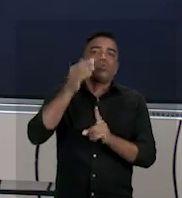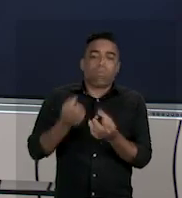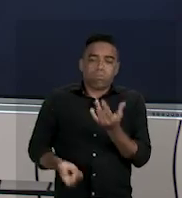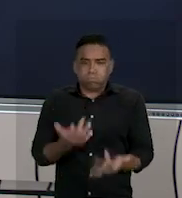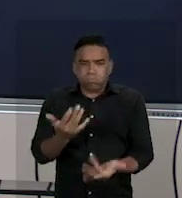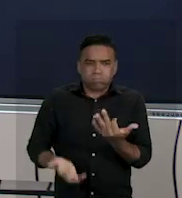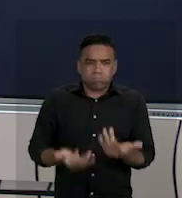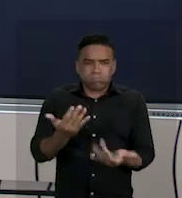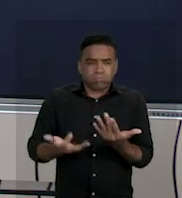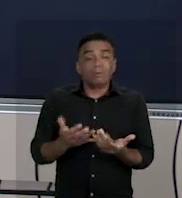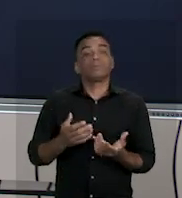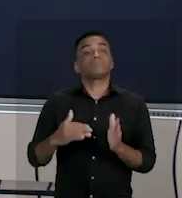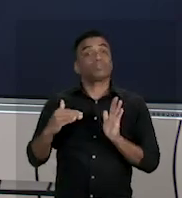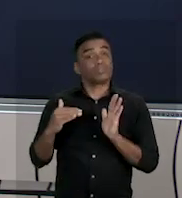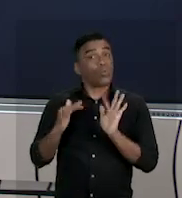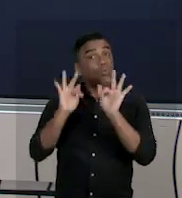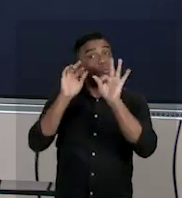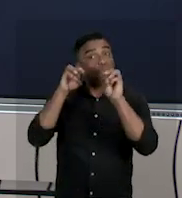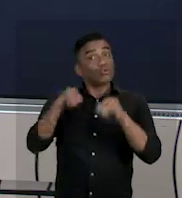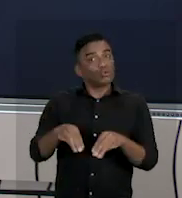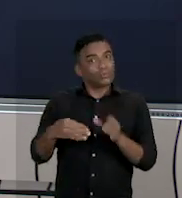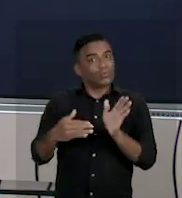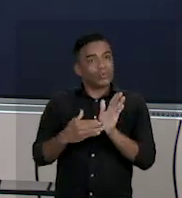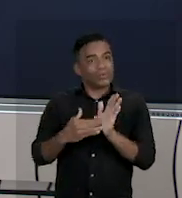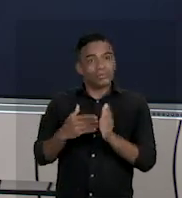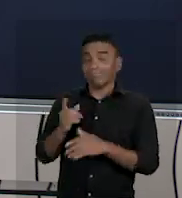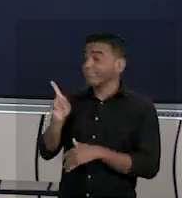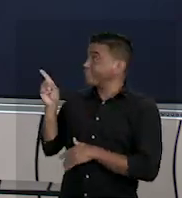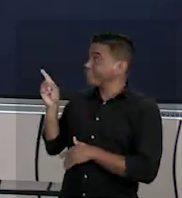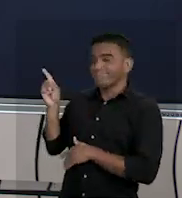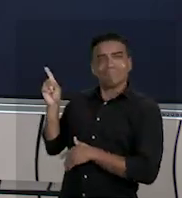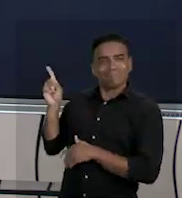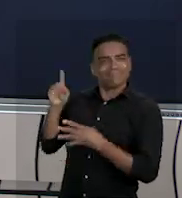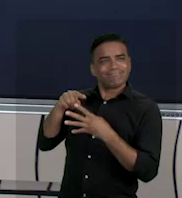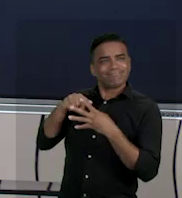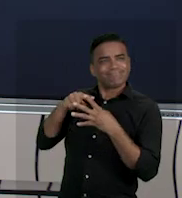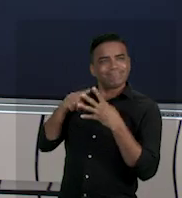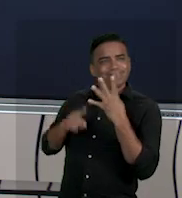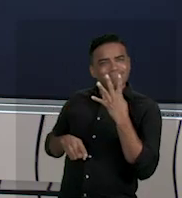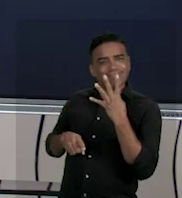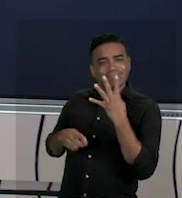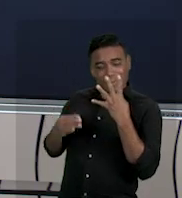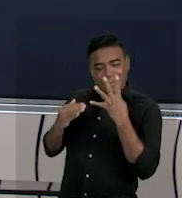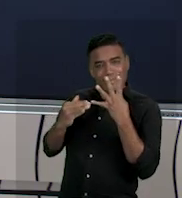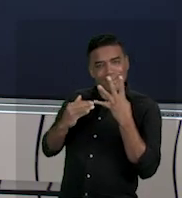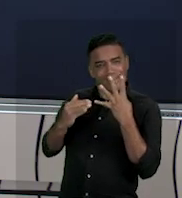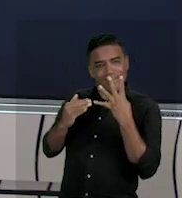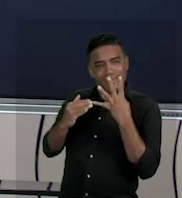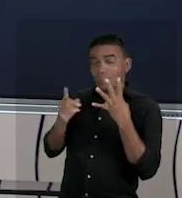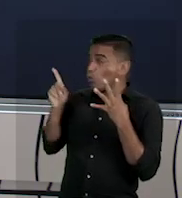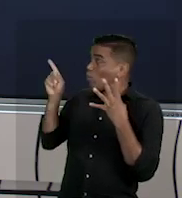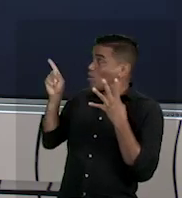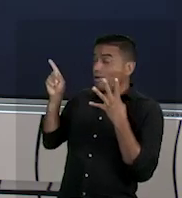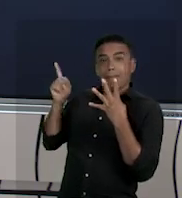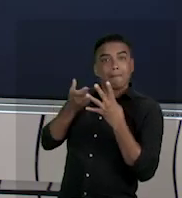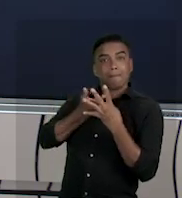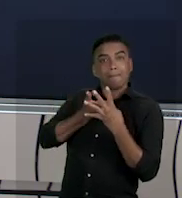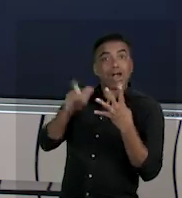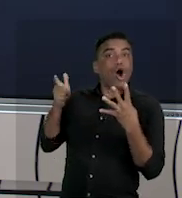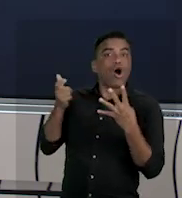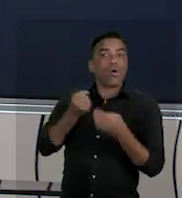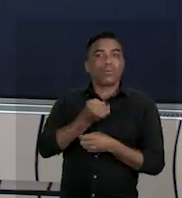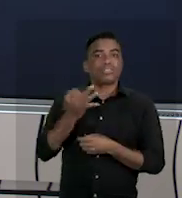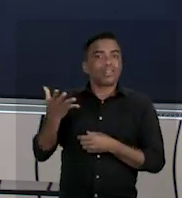ebulição. E, por último, eu tenho a crioscopia, que foi esse último que eu passei, que é justamente a maior quantidade